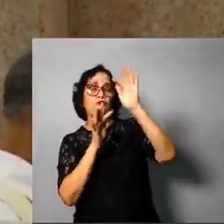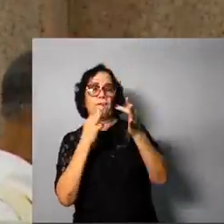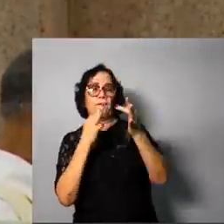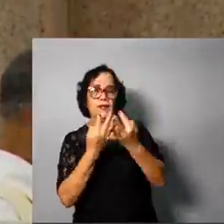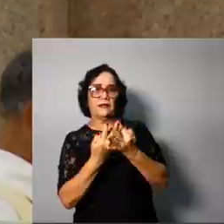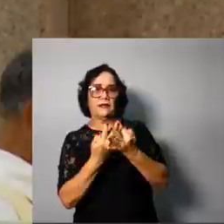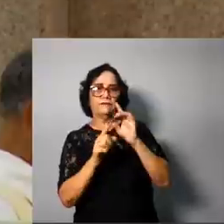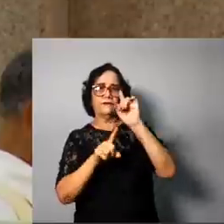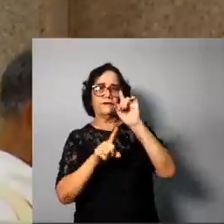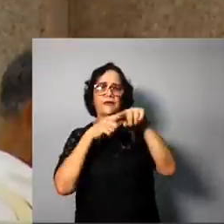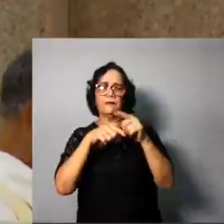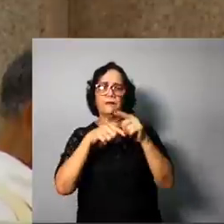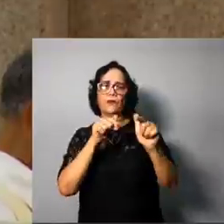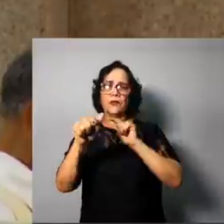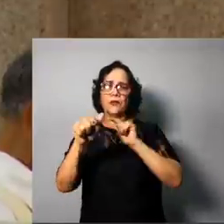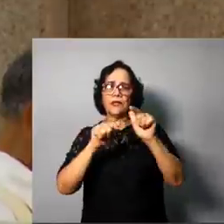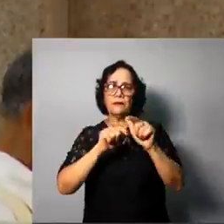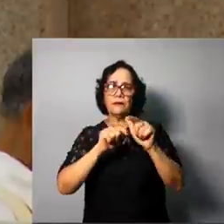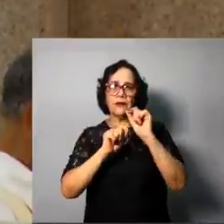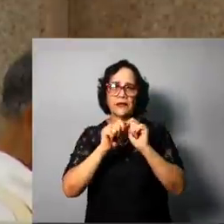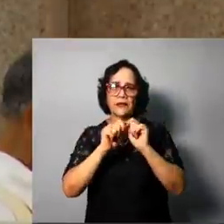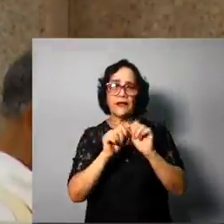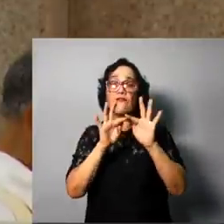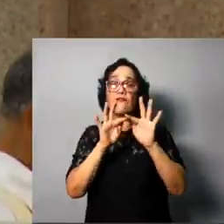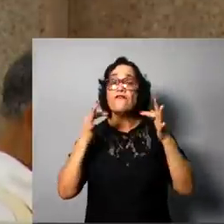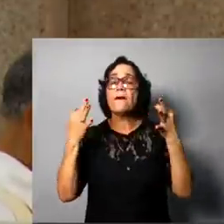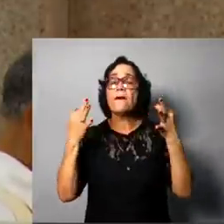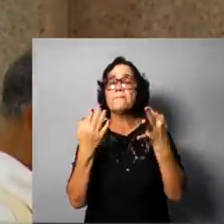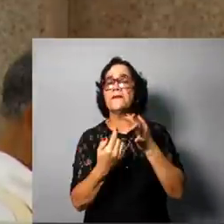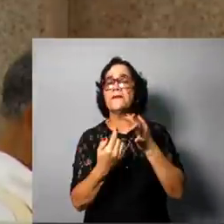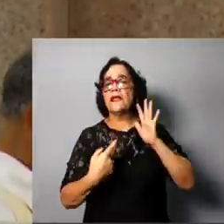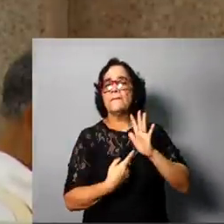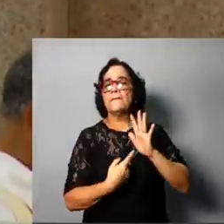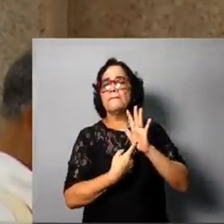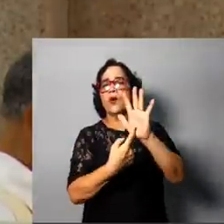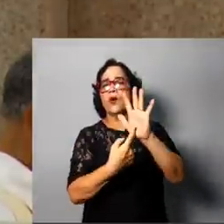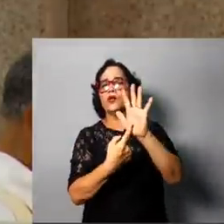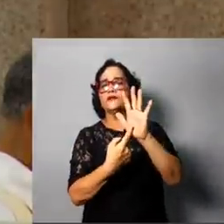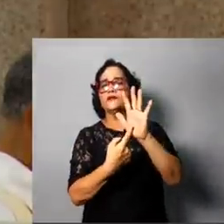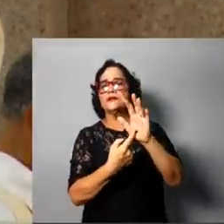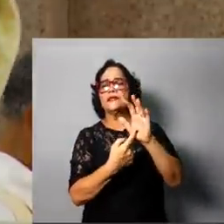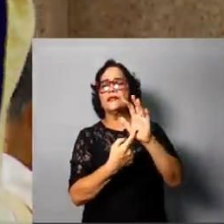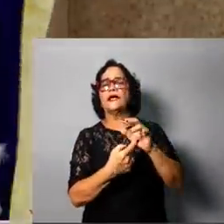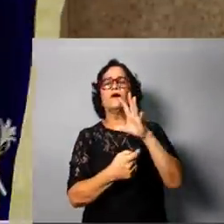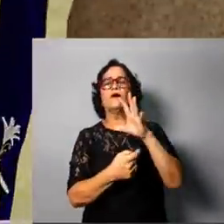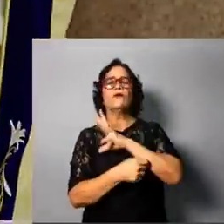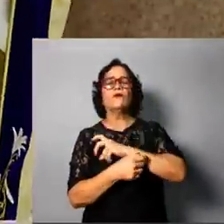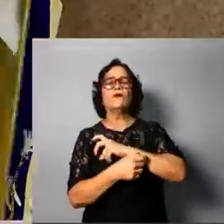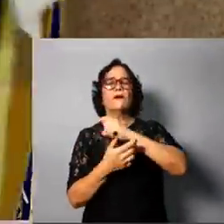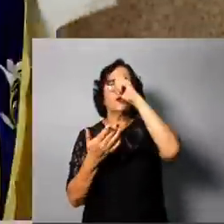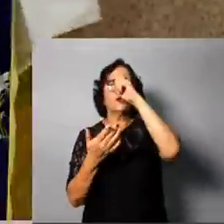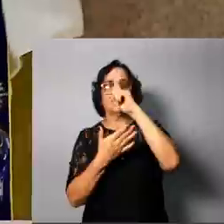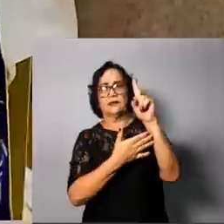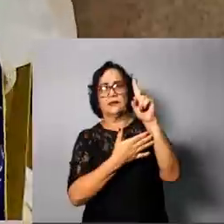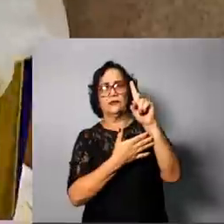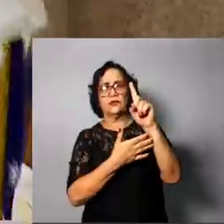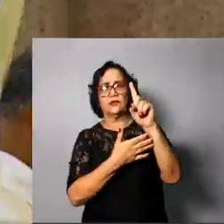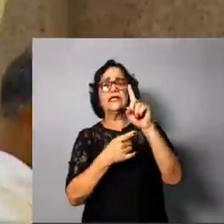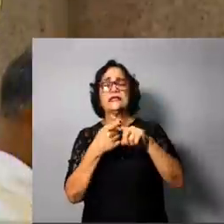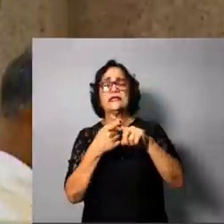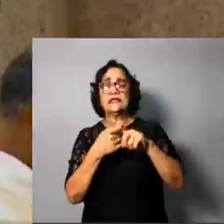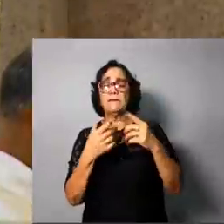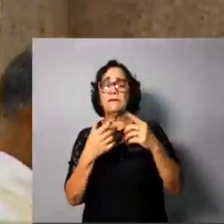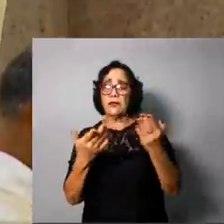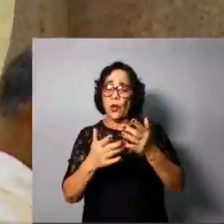trabalhar para que esta família revele este amor de Deus e trabalhar pelas outras famílias